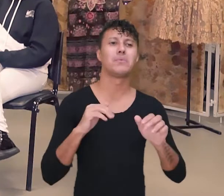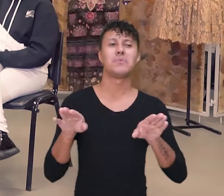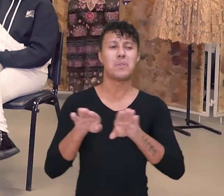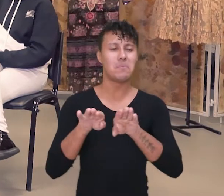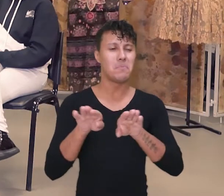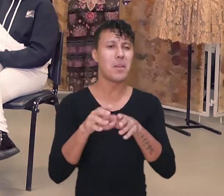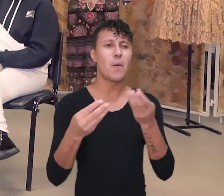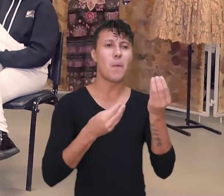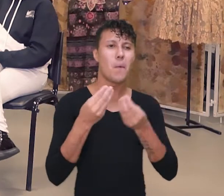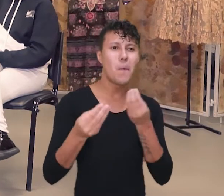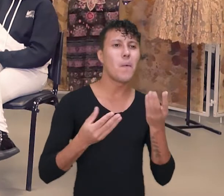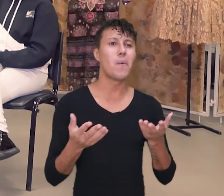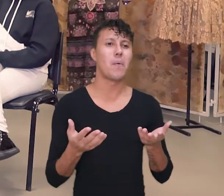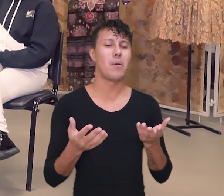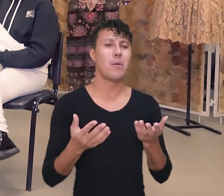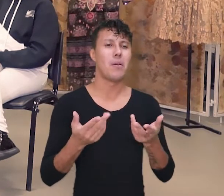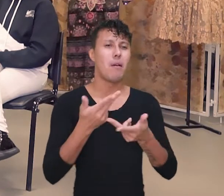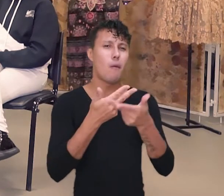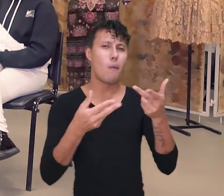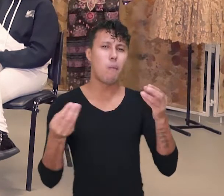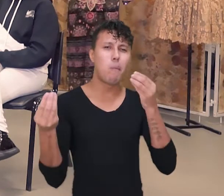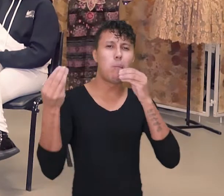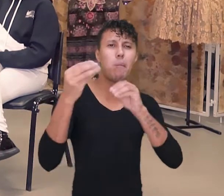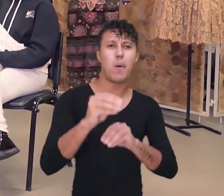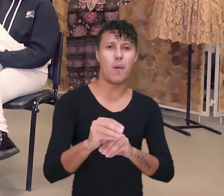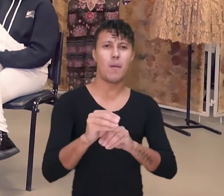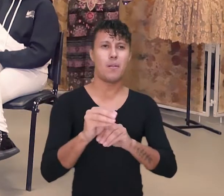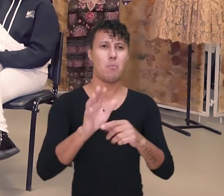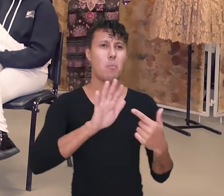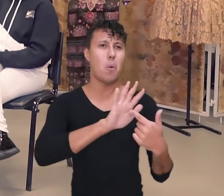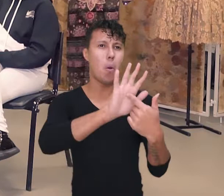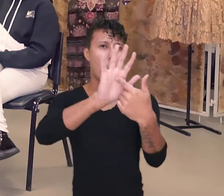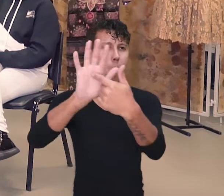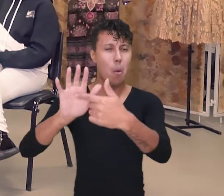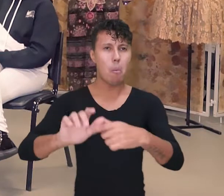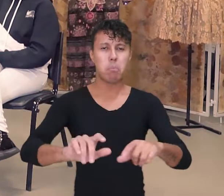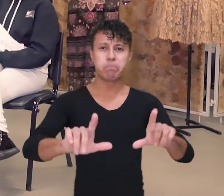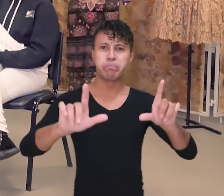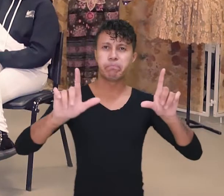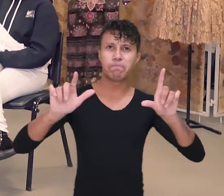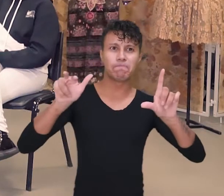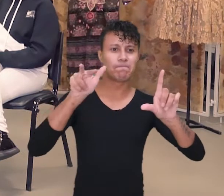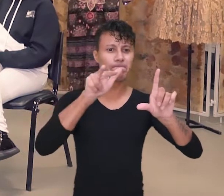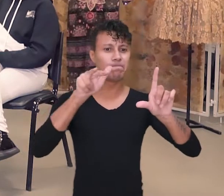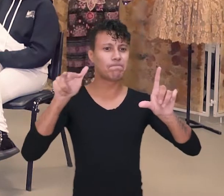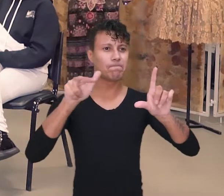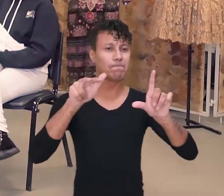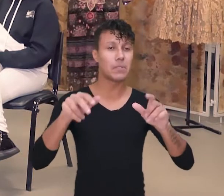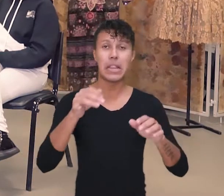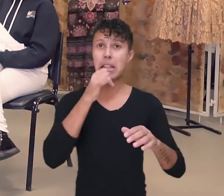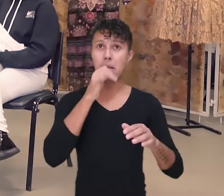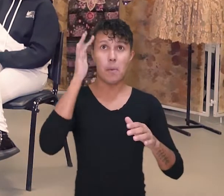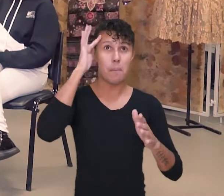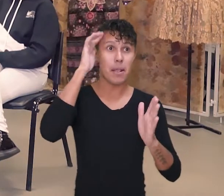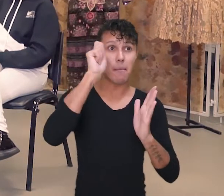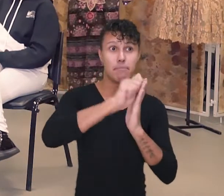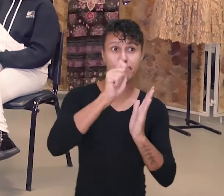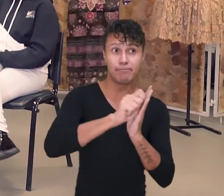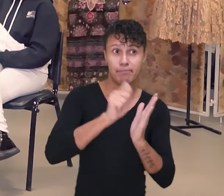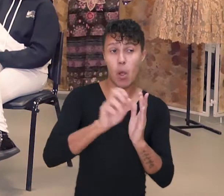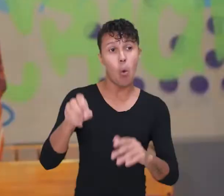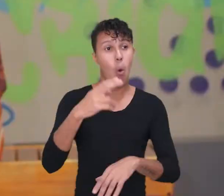de como colocar as coisas às claras, colocar as coisas no papel ou